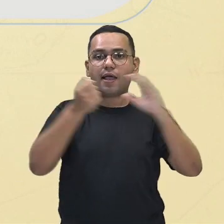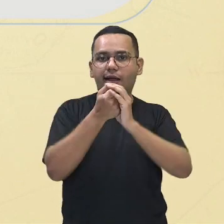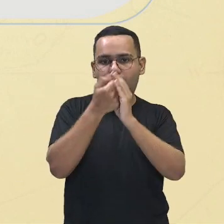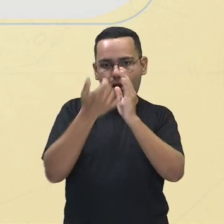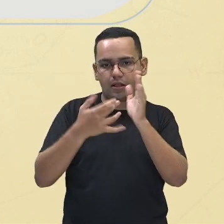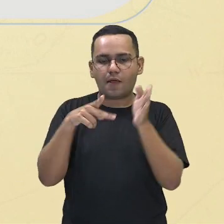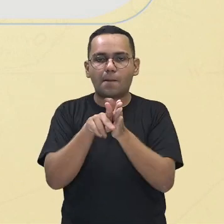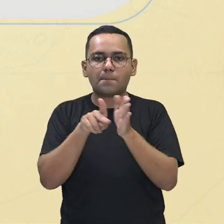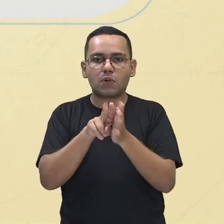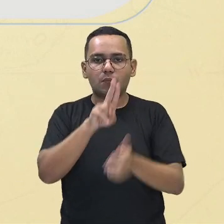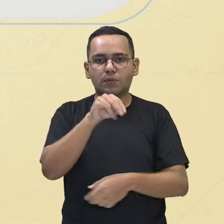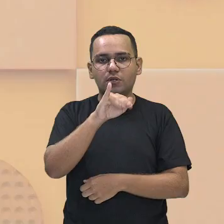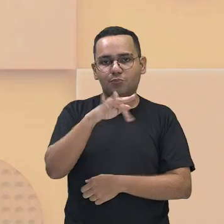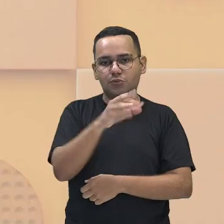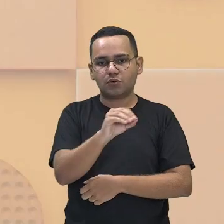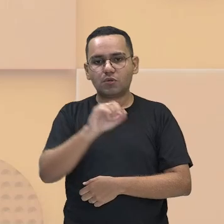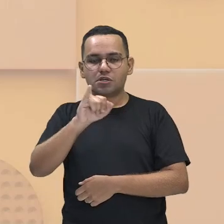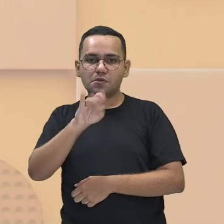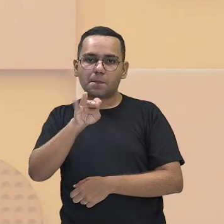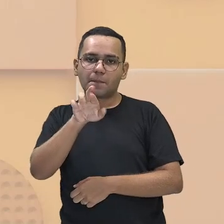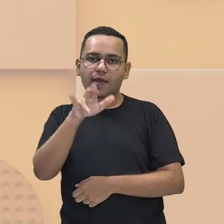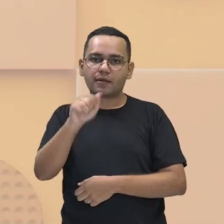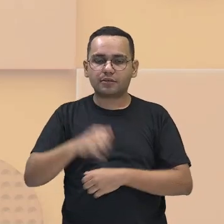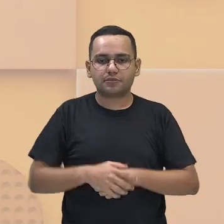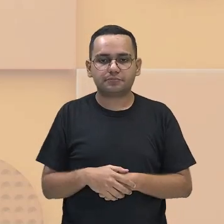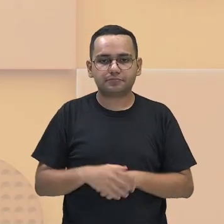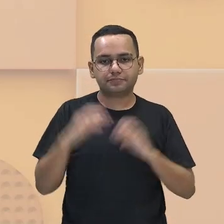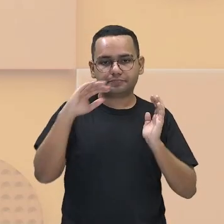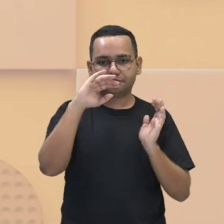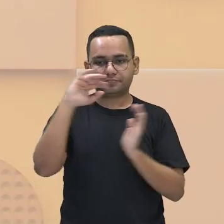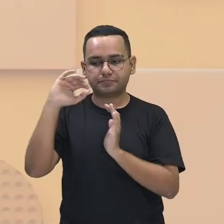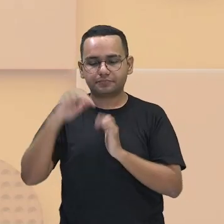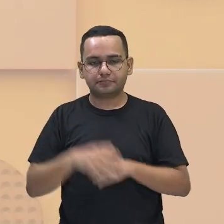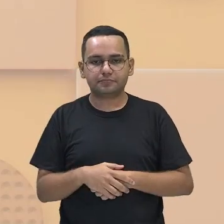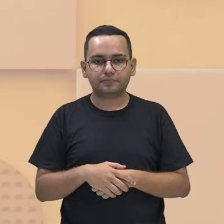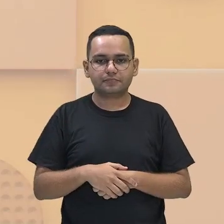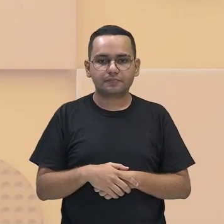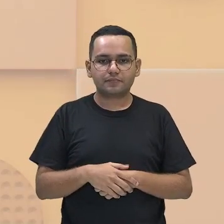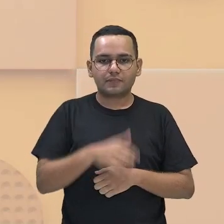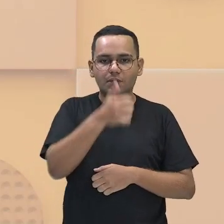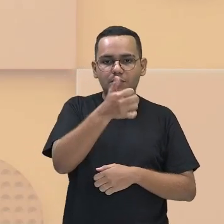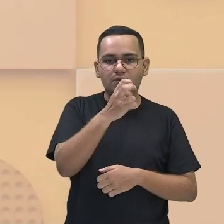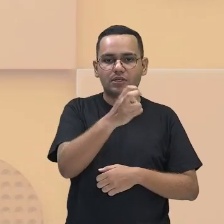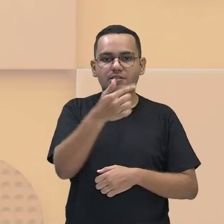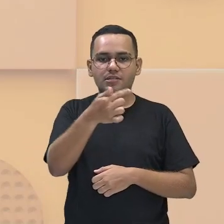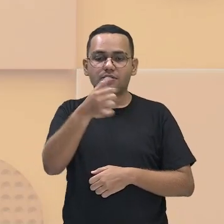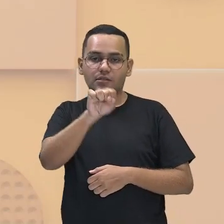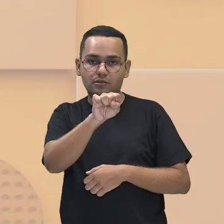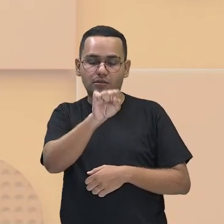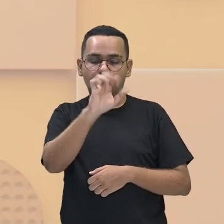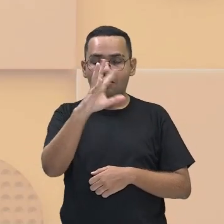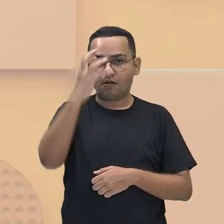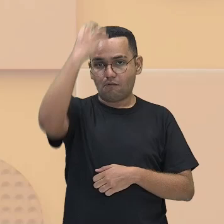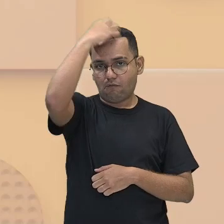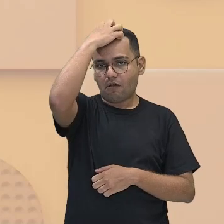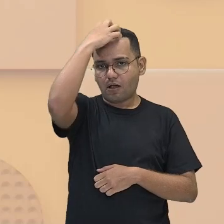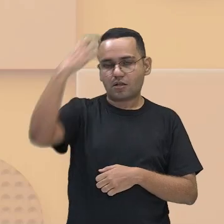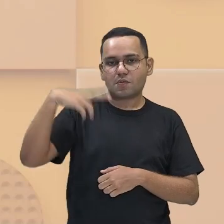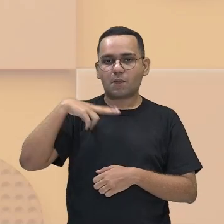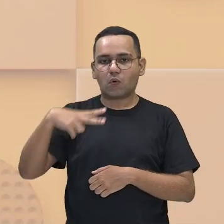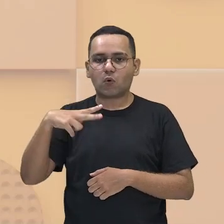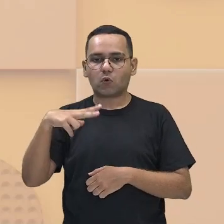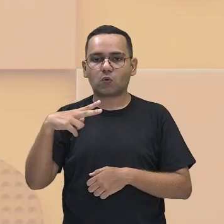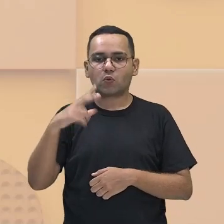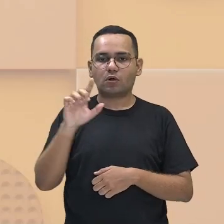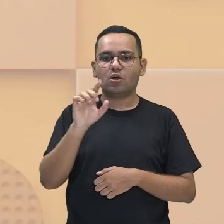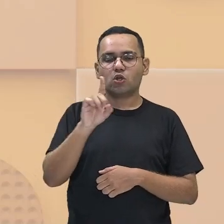Ibérica. Então, em 1578, o rei de Portugal, Dom Sebastião, morreu